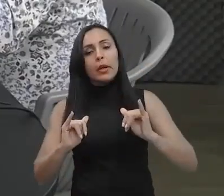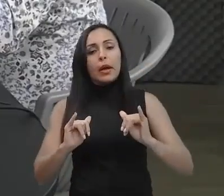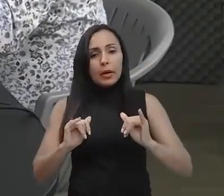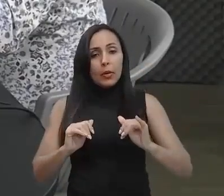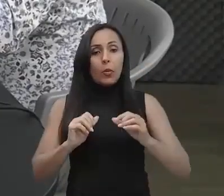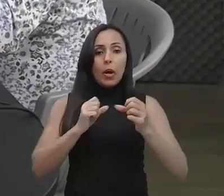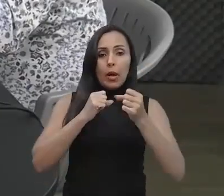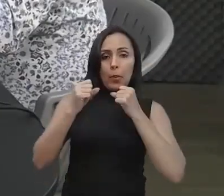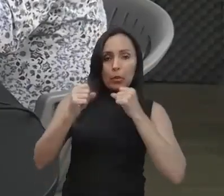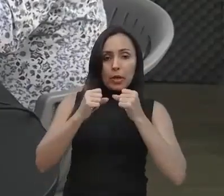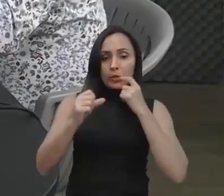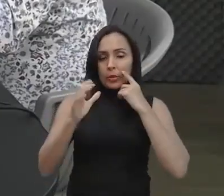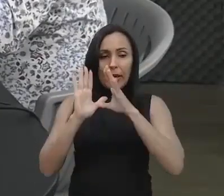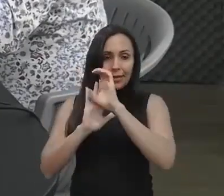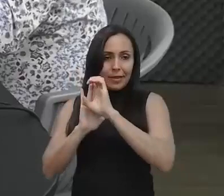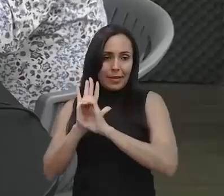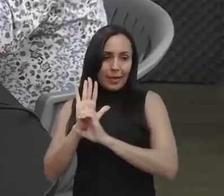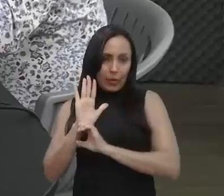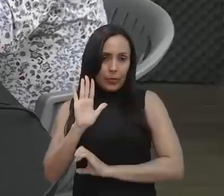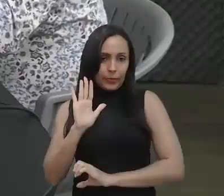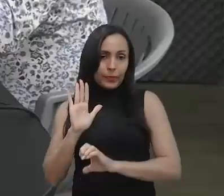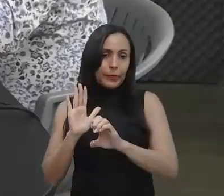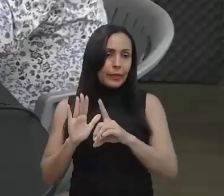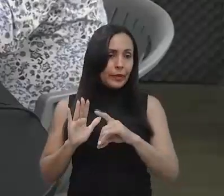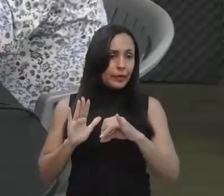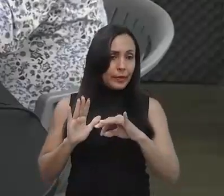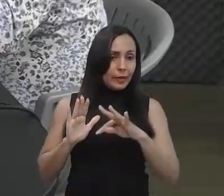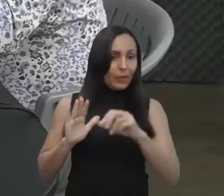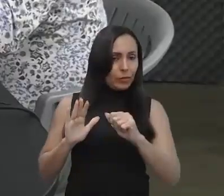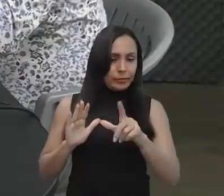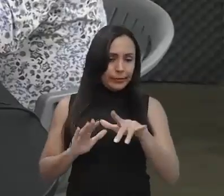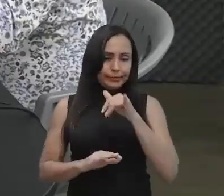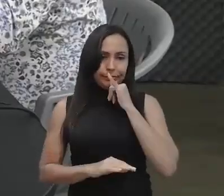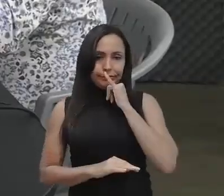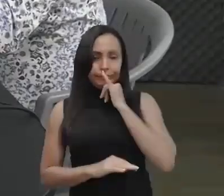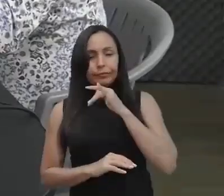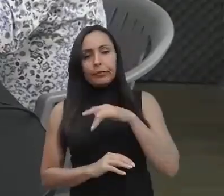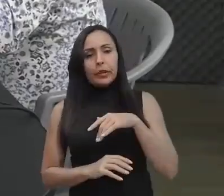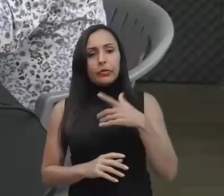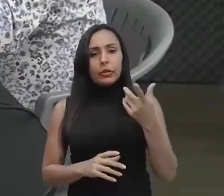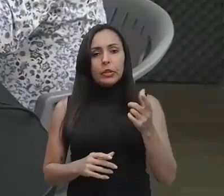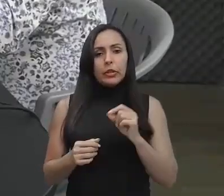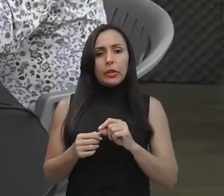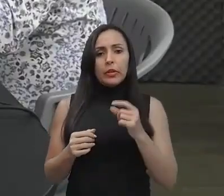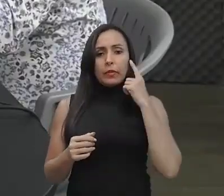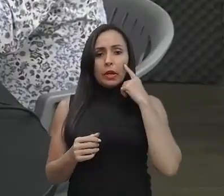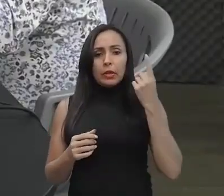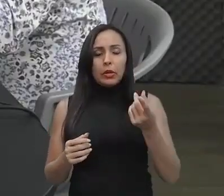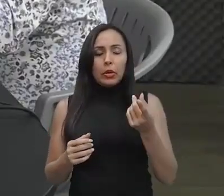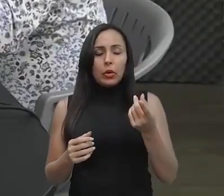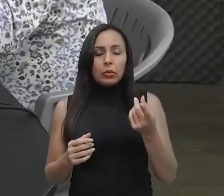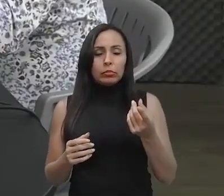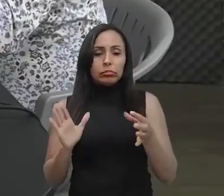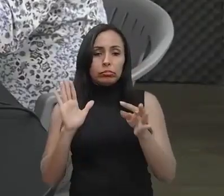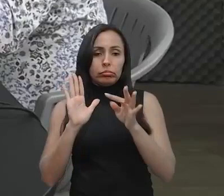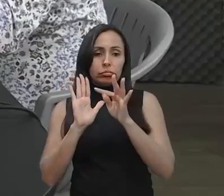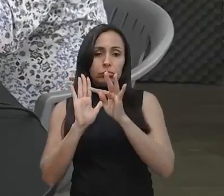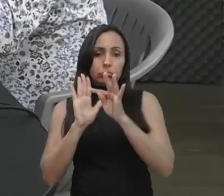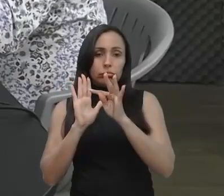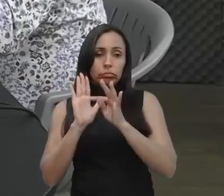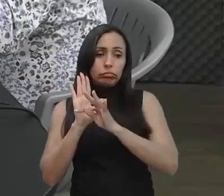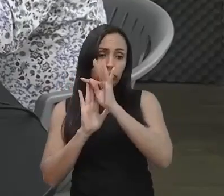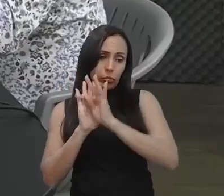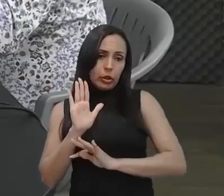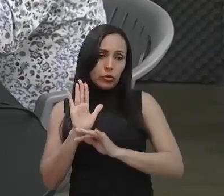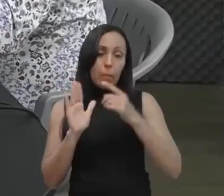edital por exemplo a gente tenta fazer um texto mais técnico né já quando a gente vai falar de uma